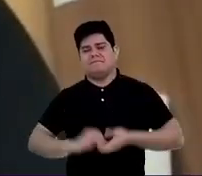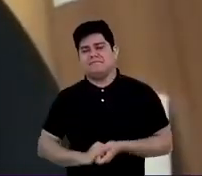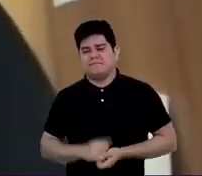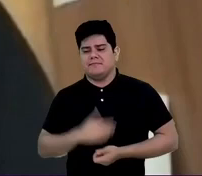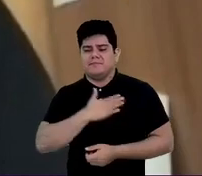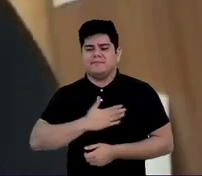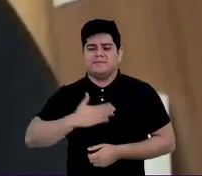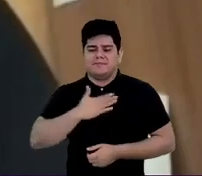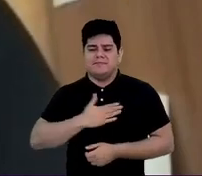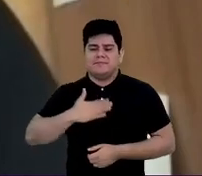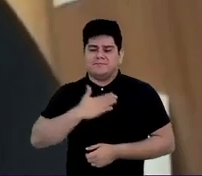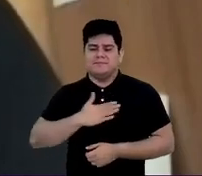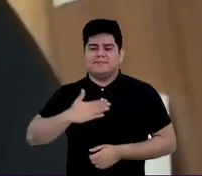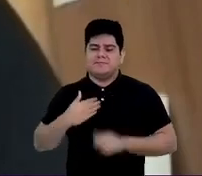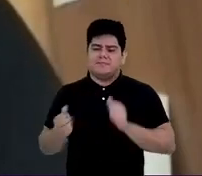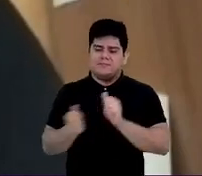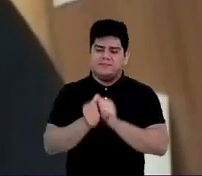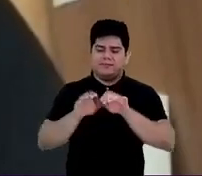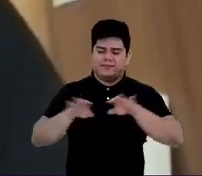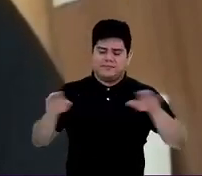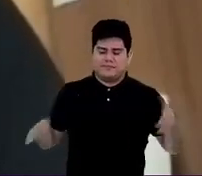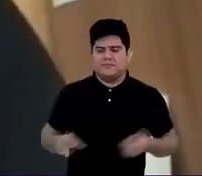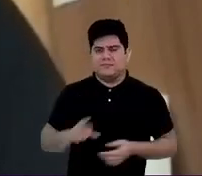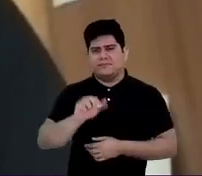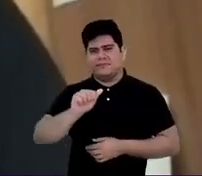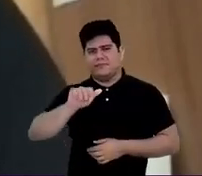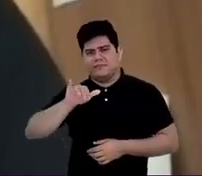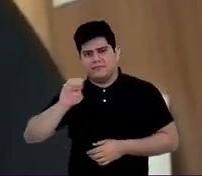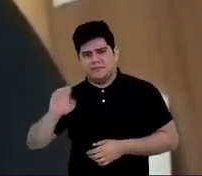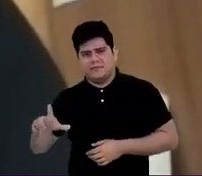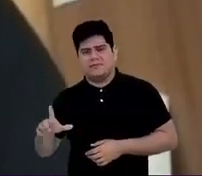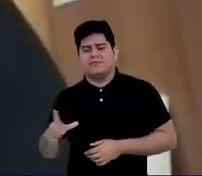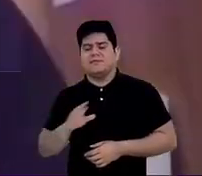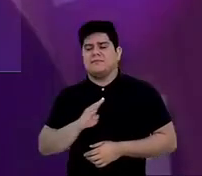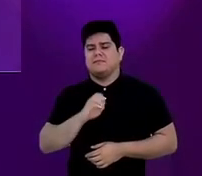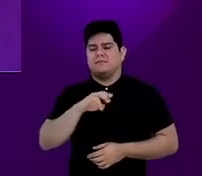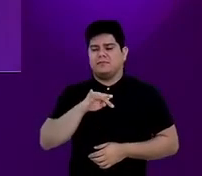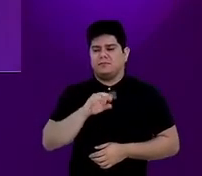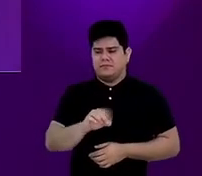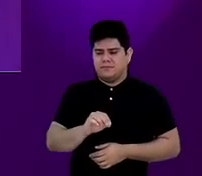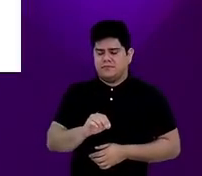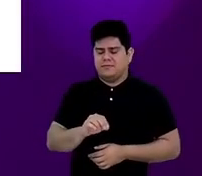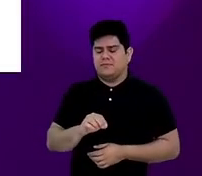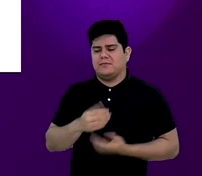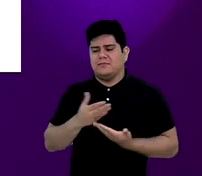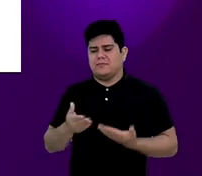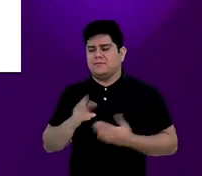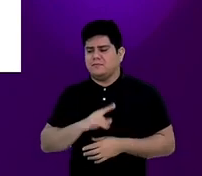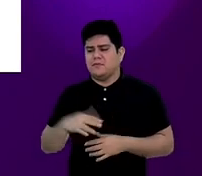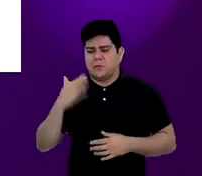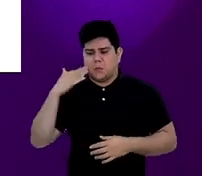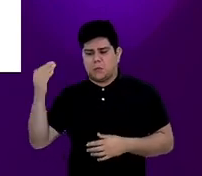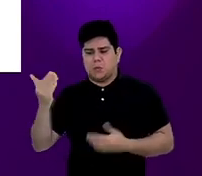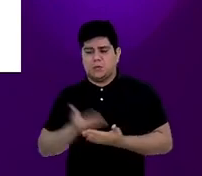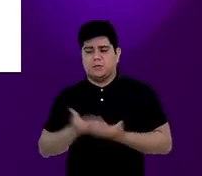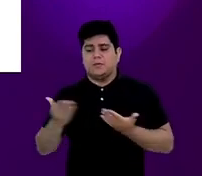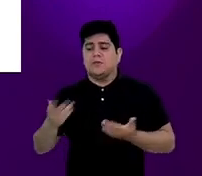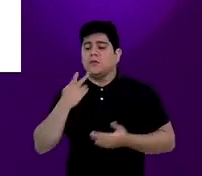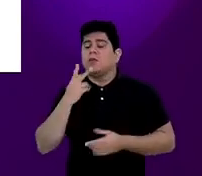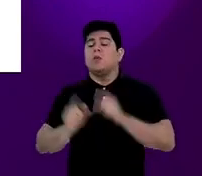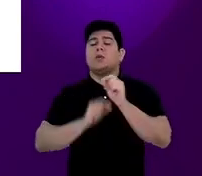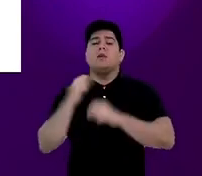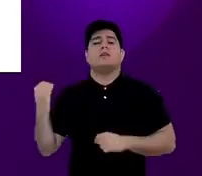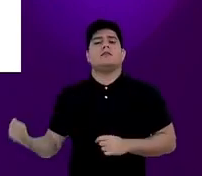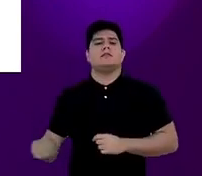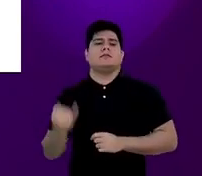estar dividindo a mesa aí com o Rafael, com o Benedito, cirurgiões com renome nacional e internacional. Falar um pouco sobre a